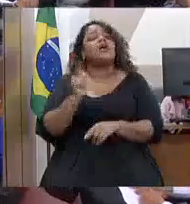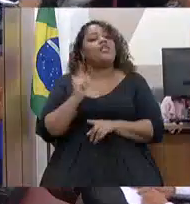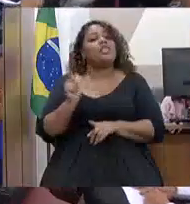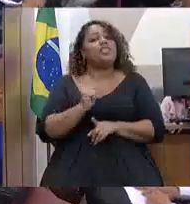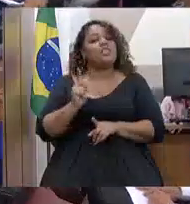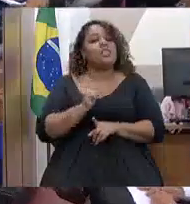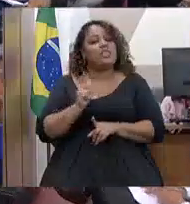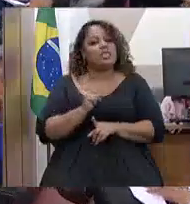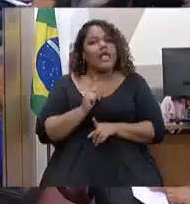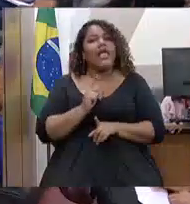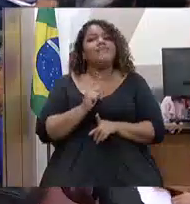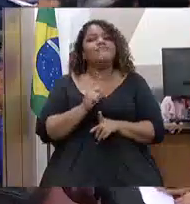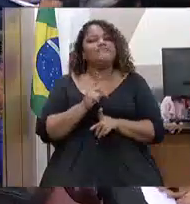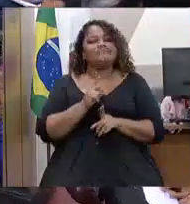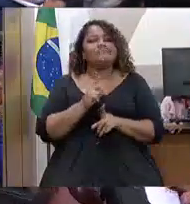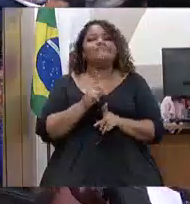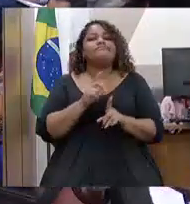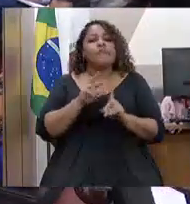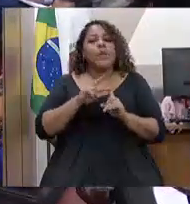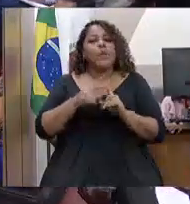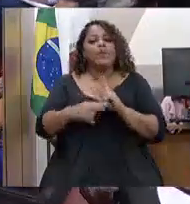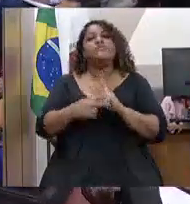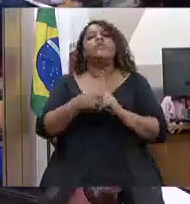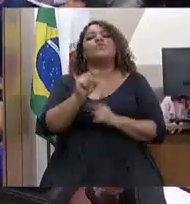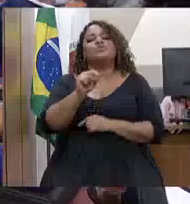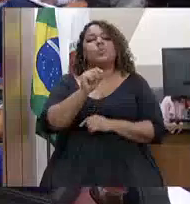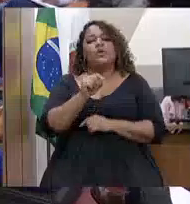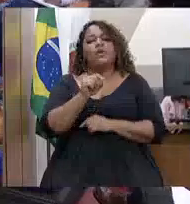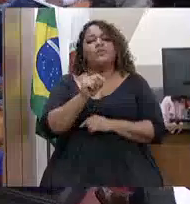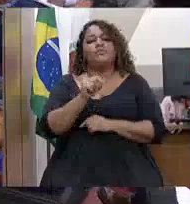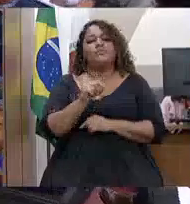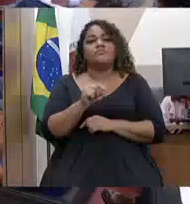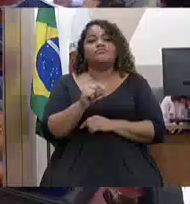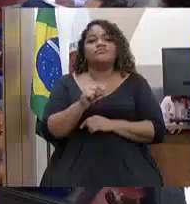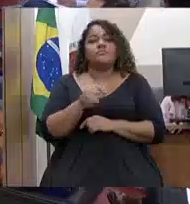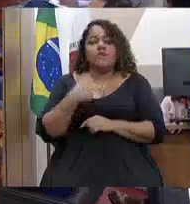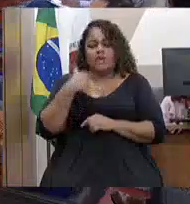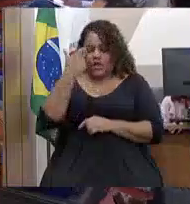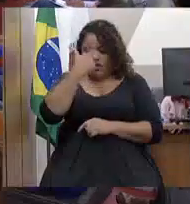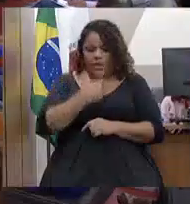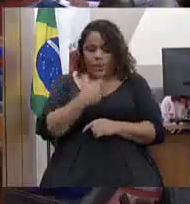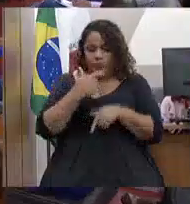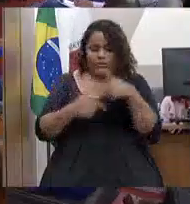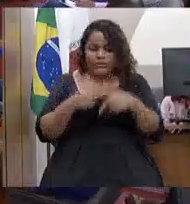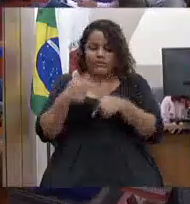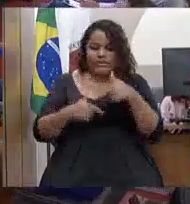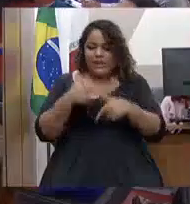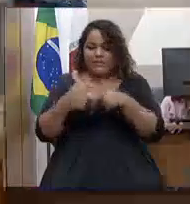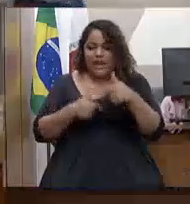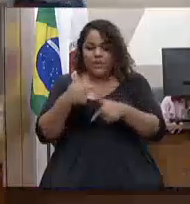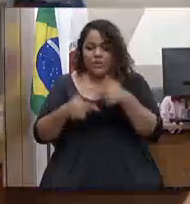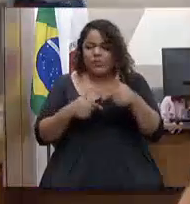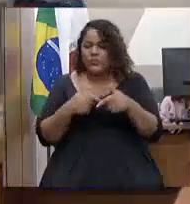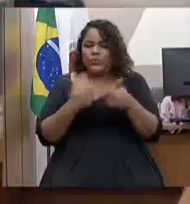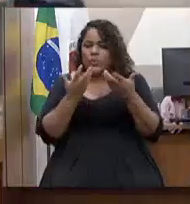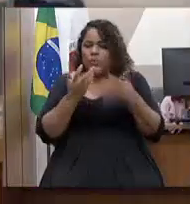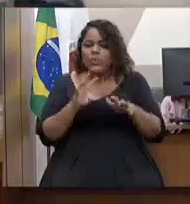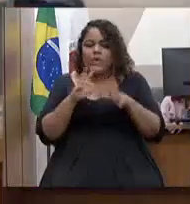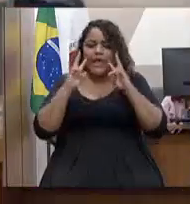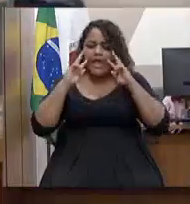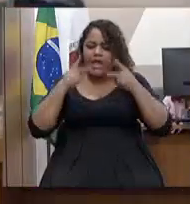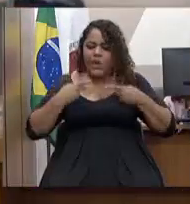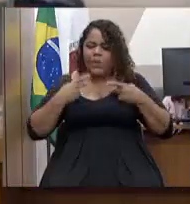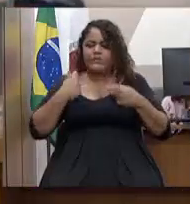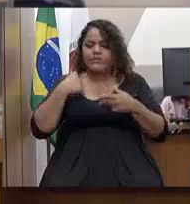a adoecer né é a reconhecer o adoecimento para não atrapalhar a meta inclusive do seu colega